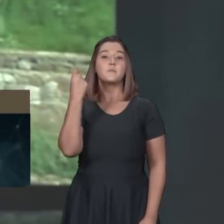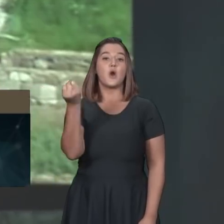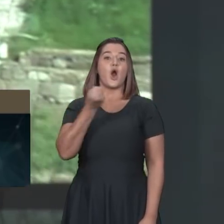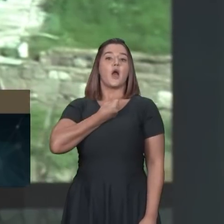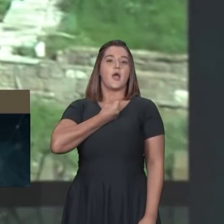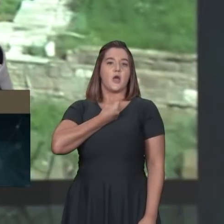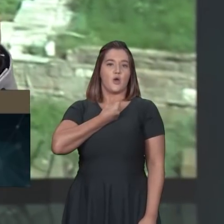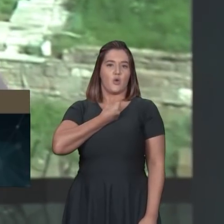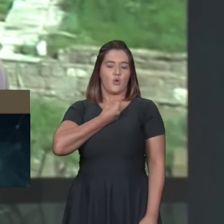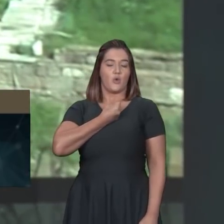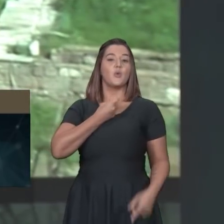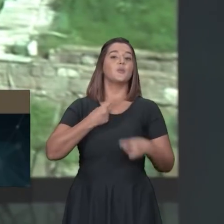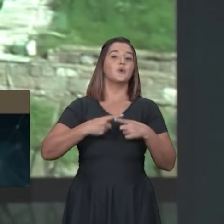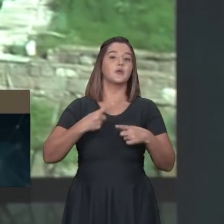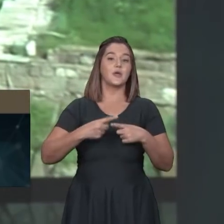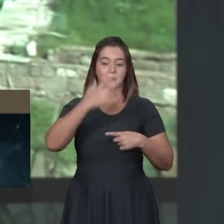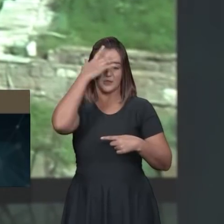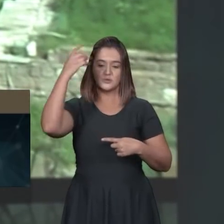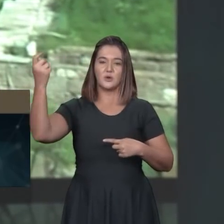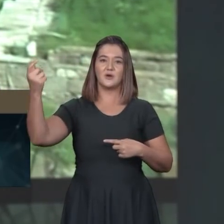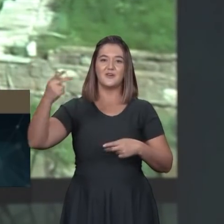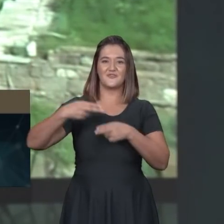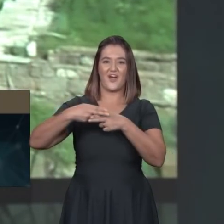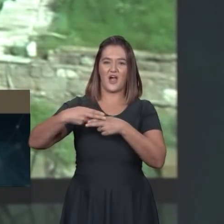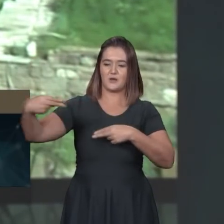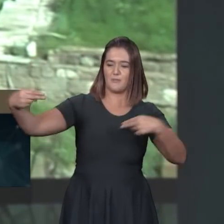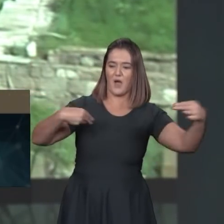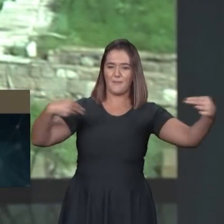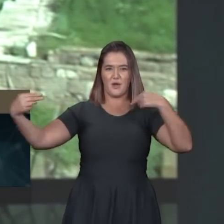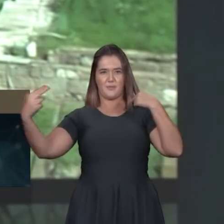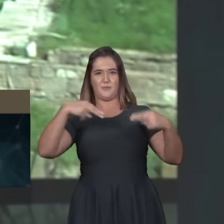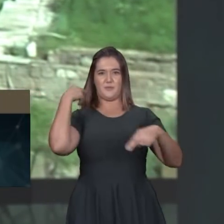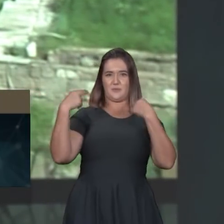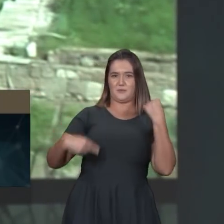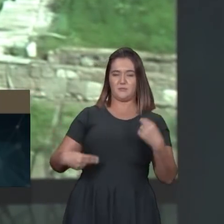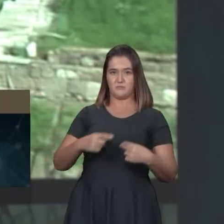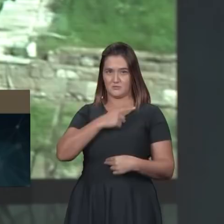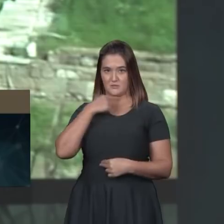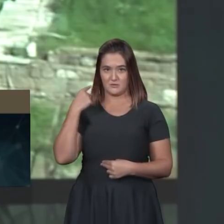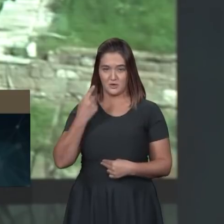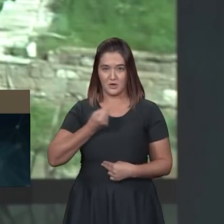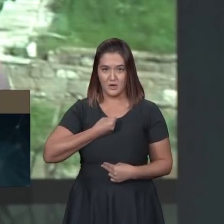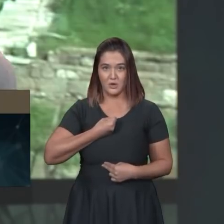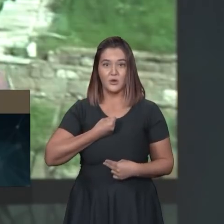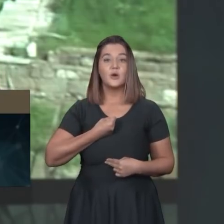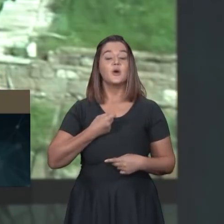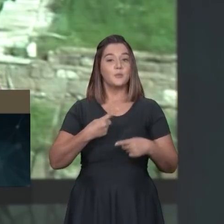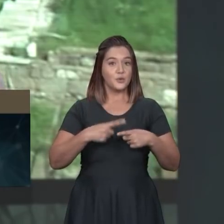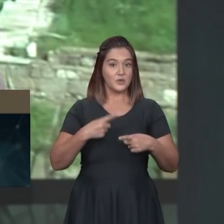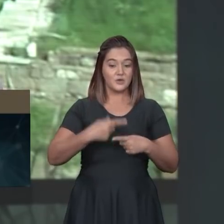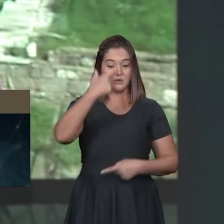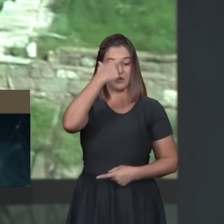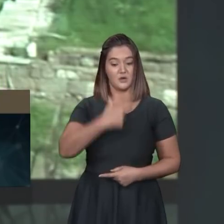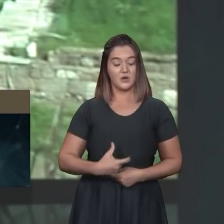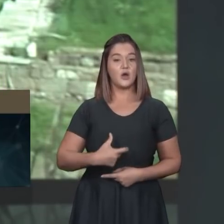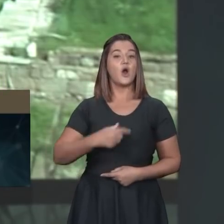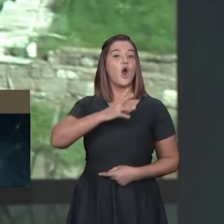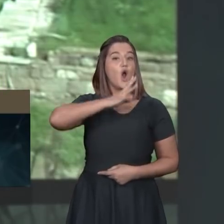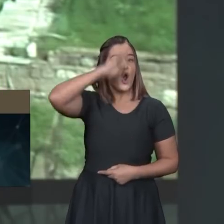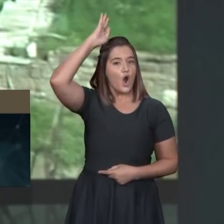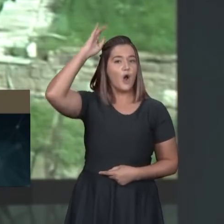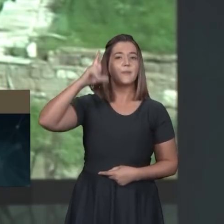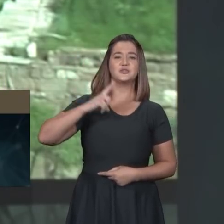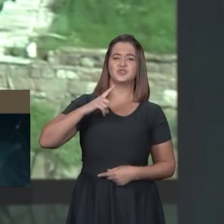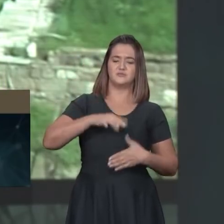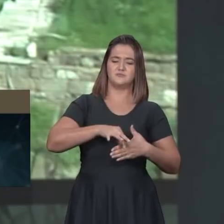não deve entender ditador no sentido moderno da palavra. Os ditadores foram uma das formas de governo de Roma. E Roma havia passado por